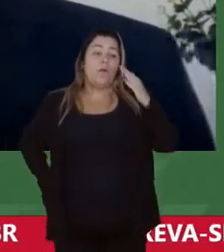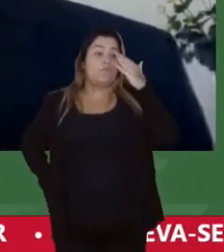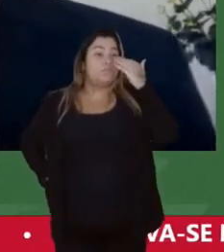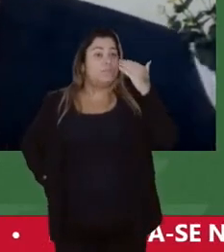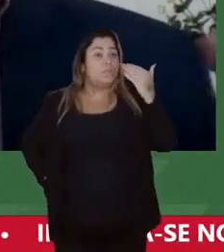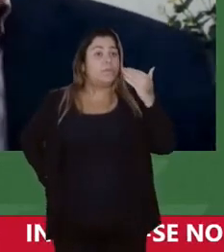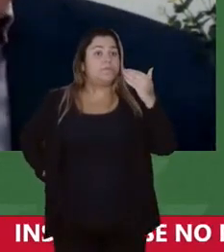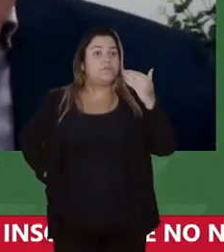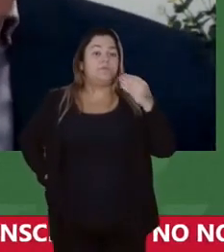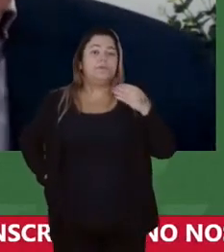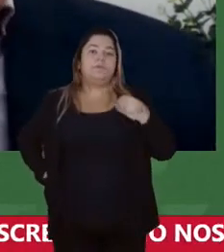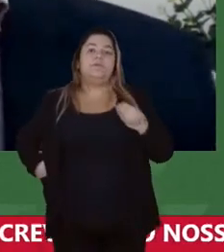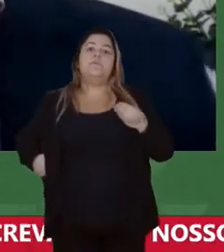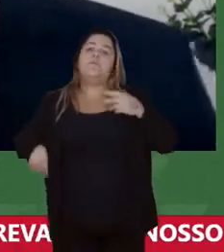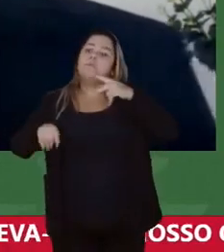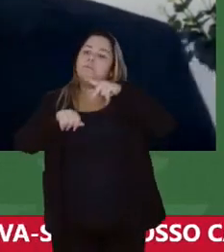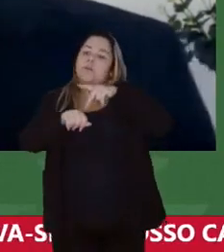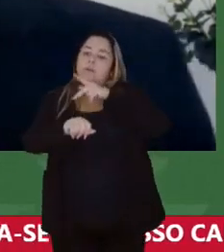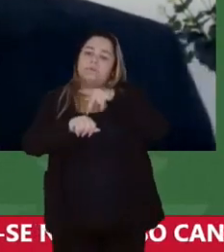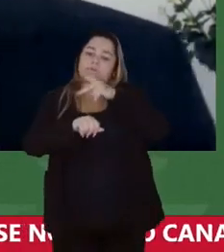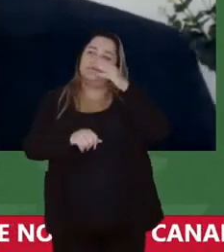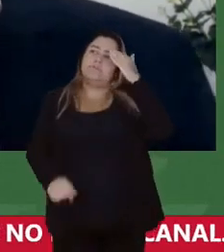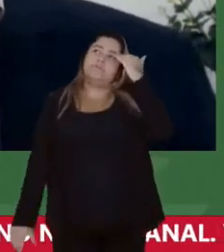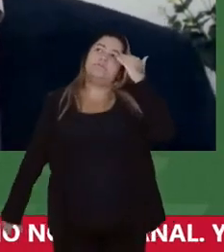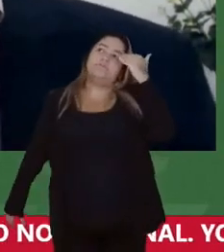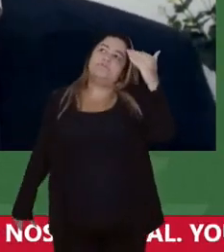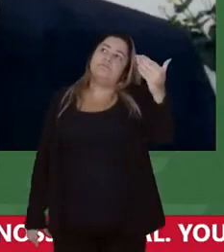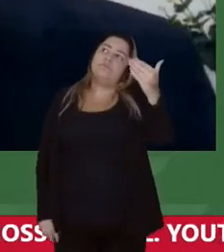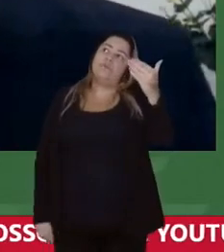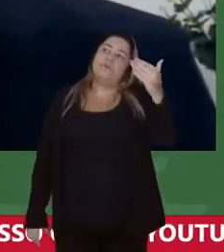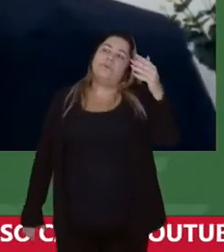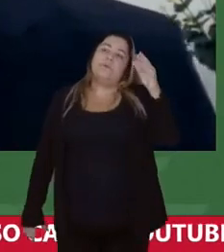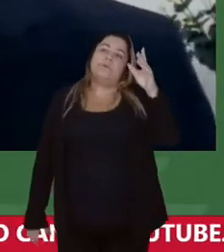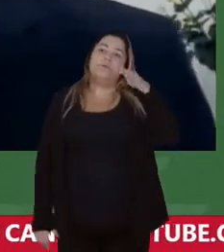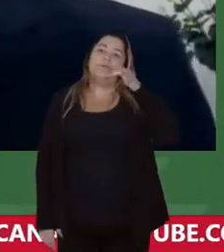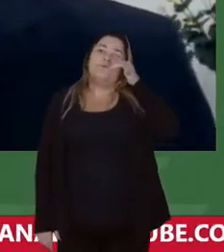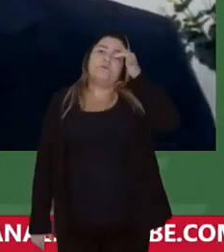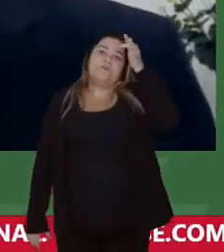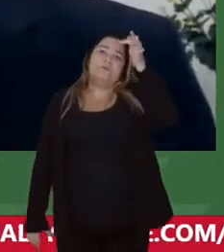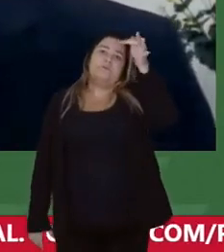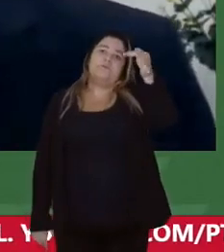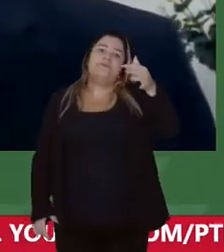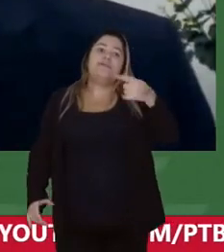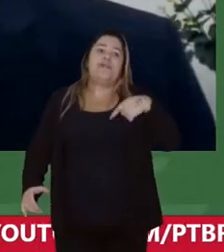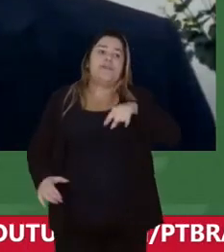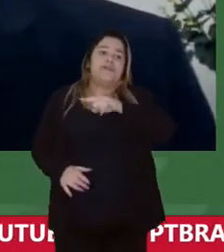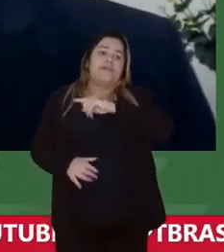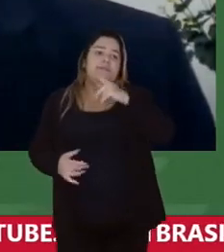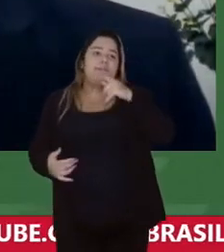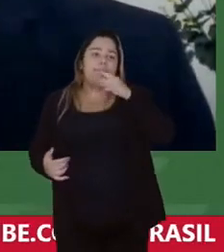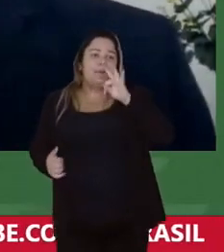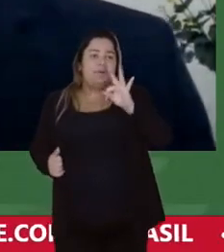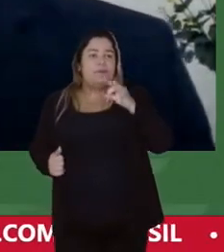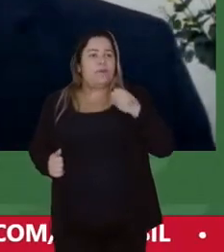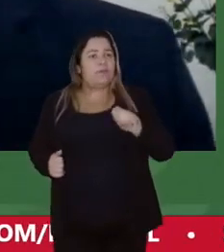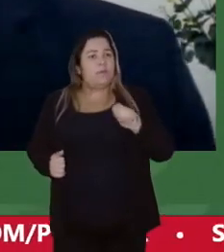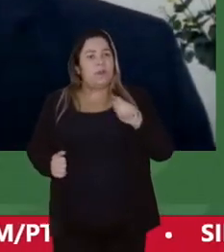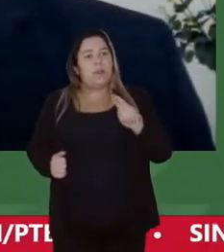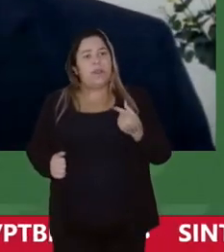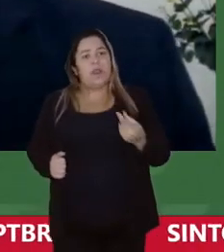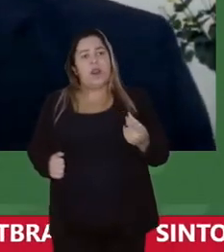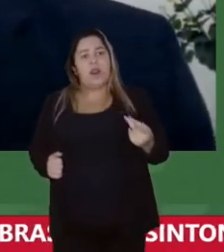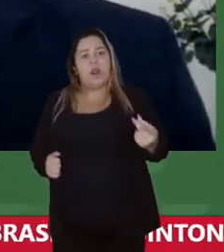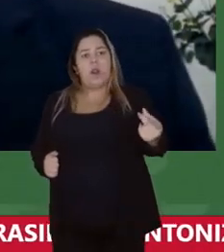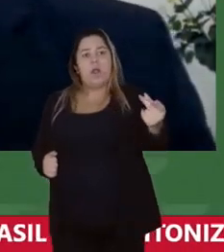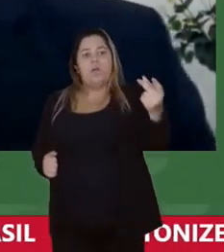né? Qual o país que vocês imaginam para o futuro, aonde com certeza o nosso partido continuará tendo vida longa. Eu acho que o